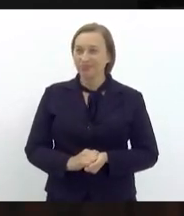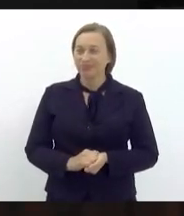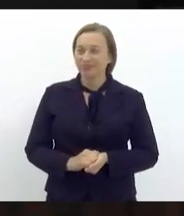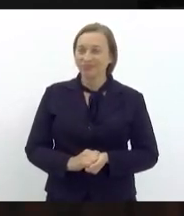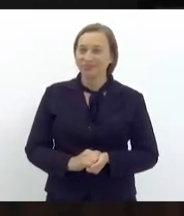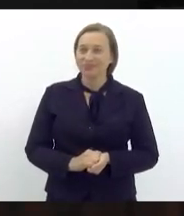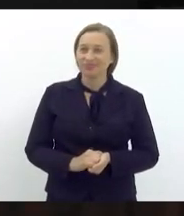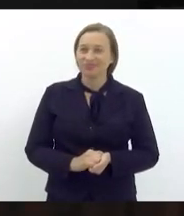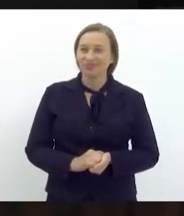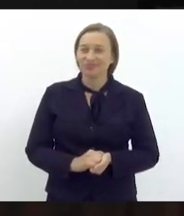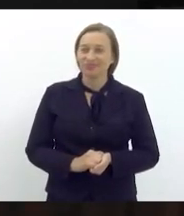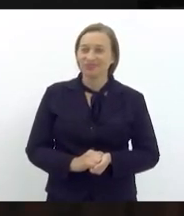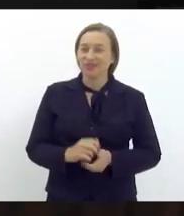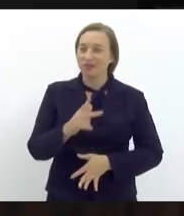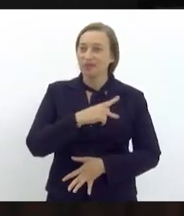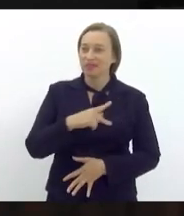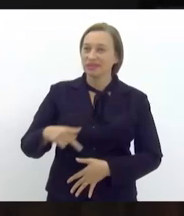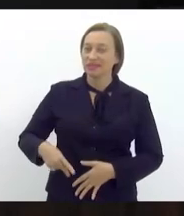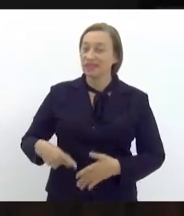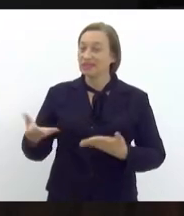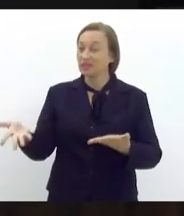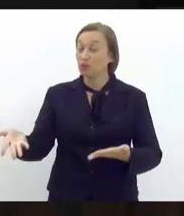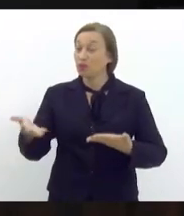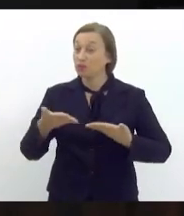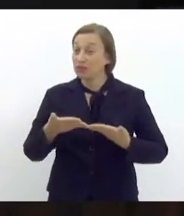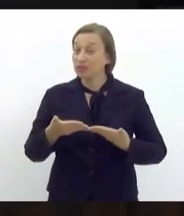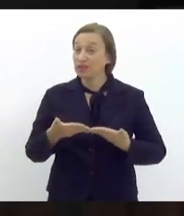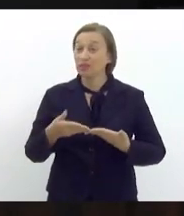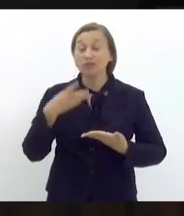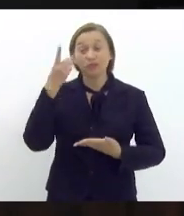a presidência tem aí o deputado